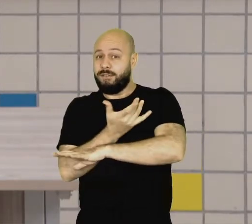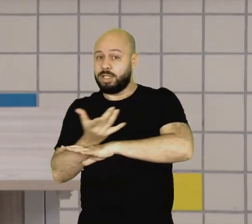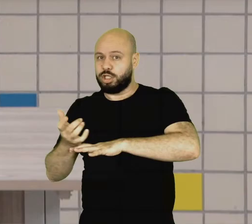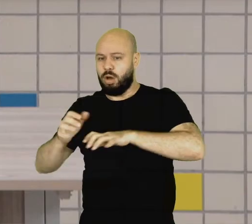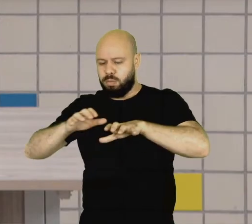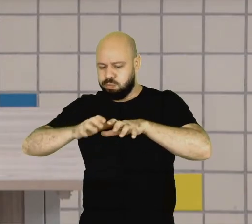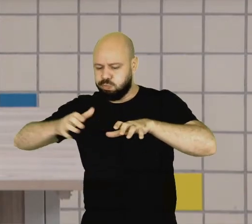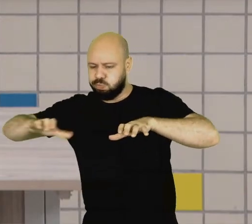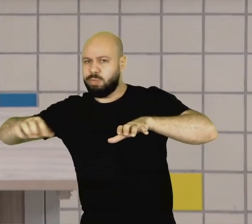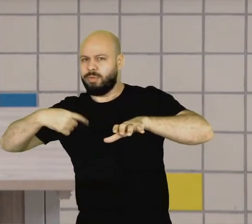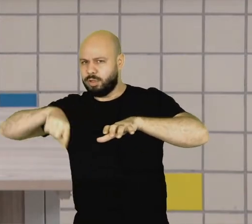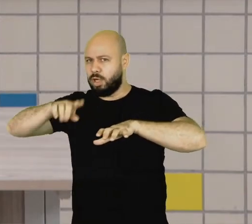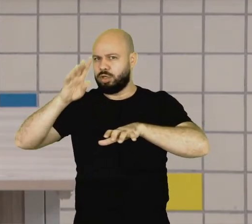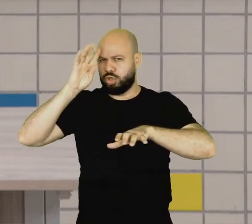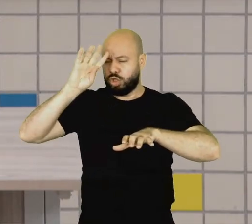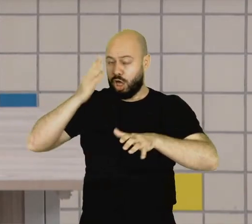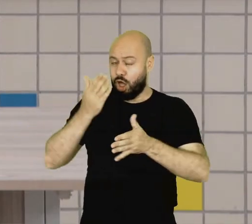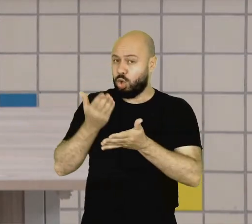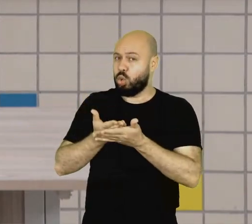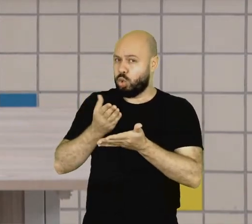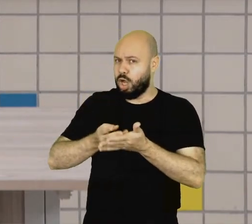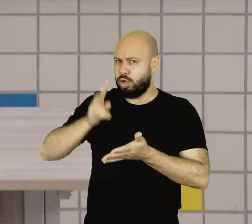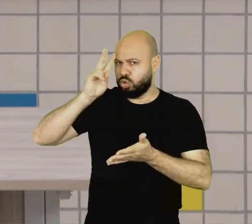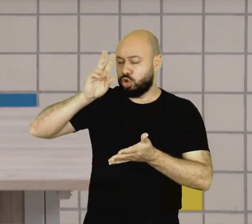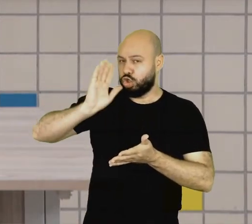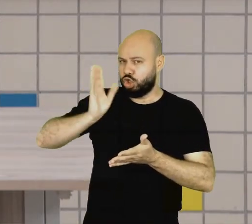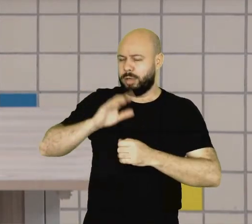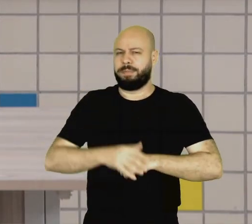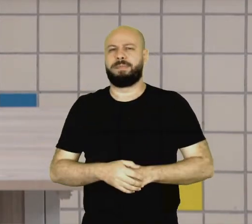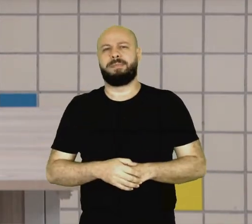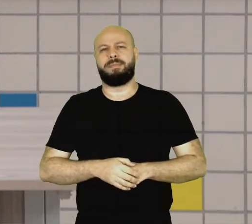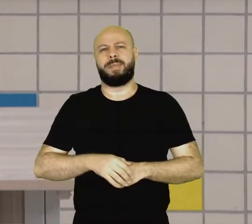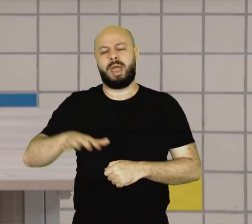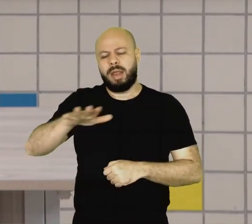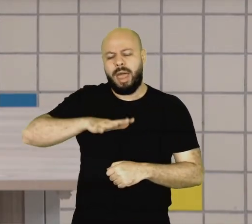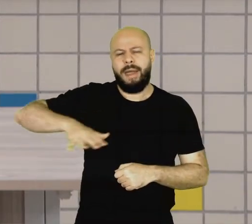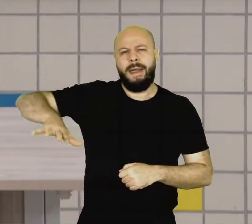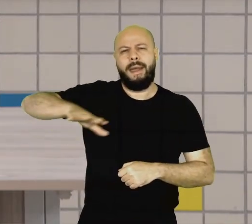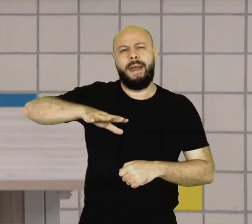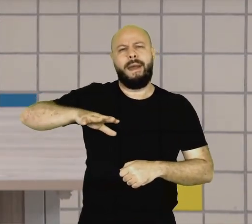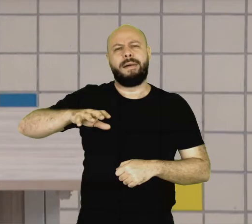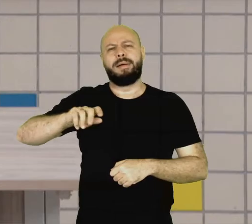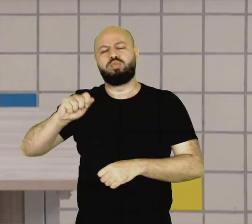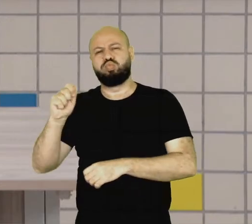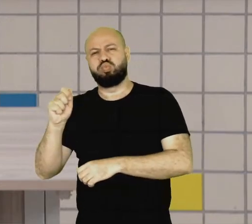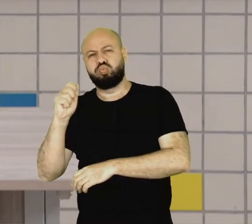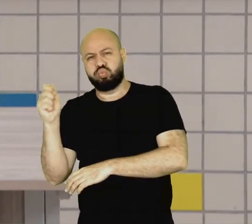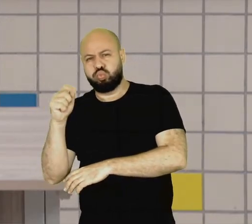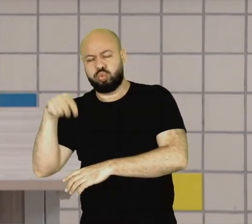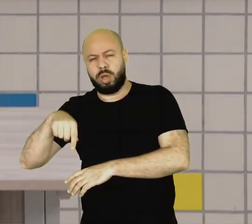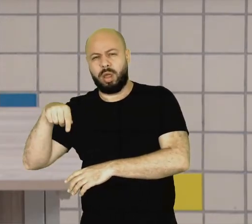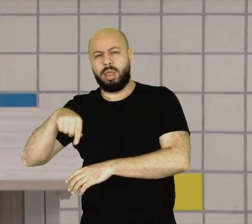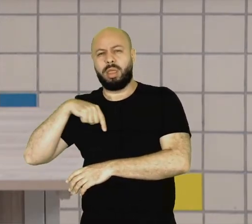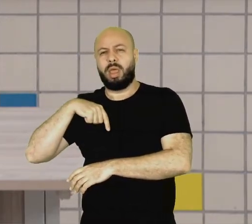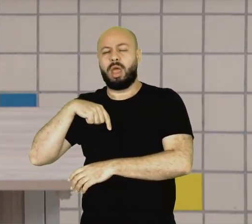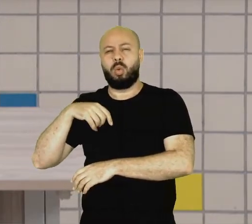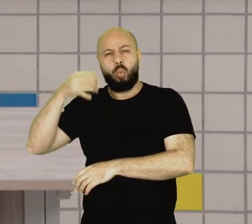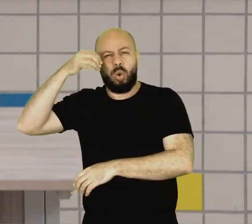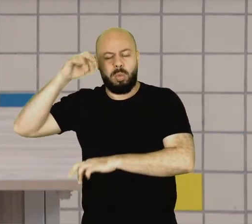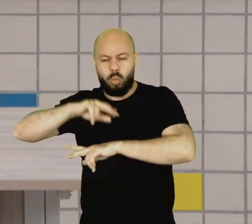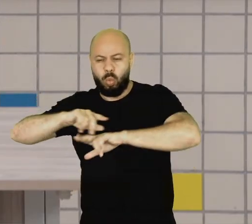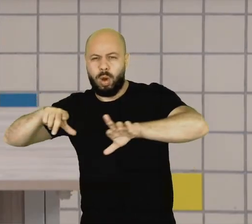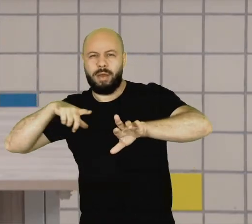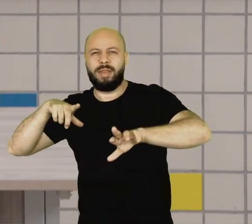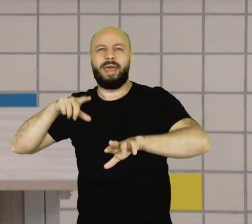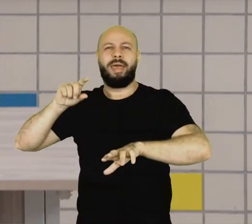se lembram, vocês já estudaram sobre isso. Os Pampas é uma região onde os animais que são criados nessa região, eles